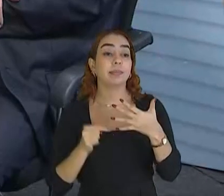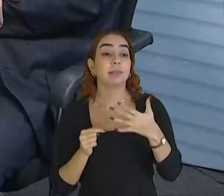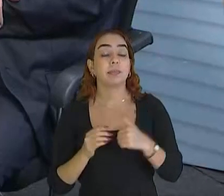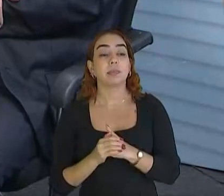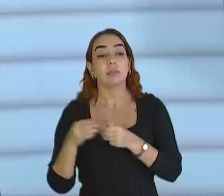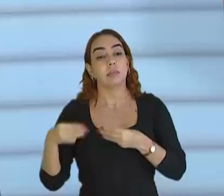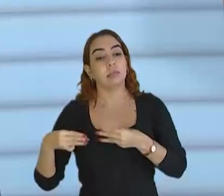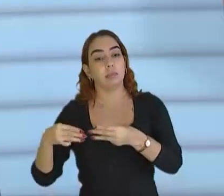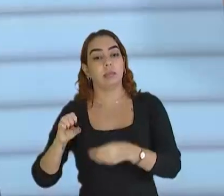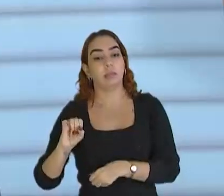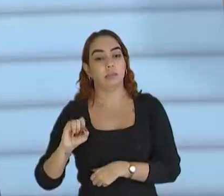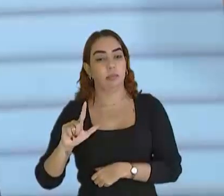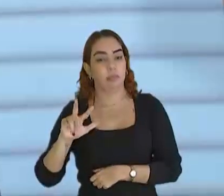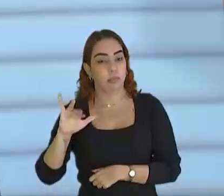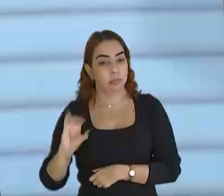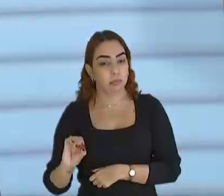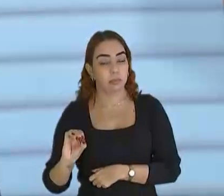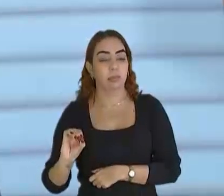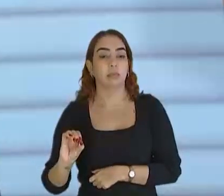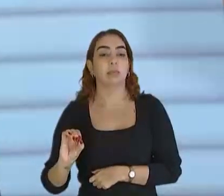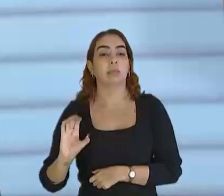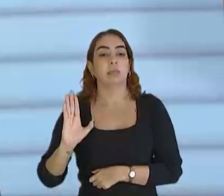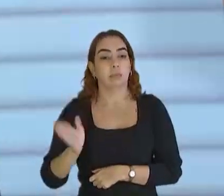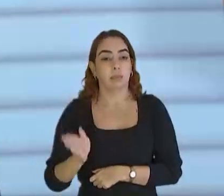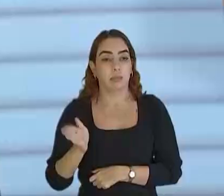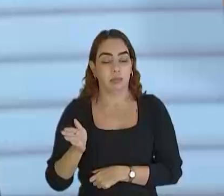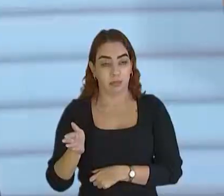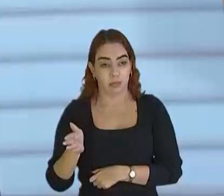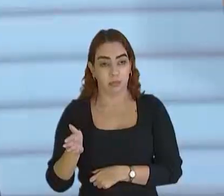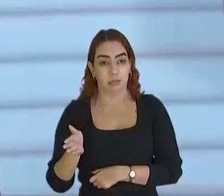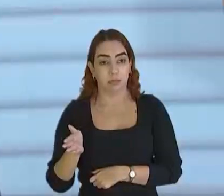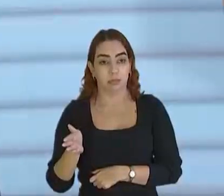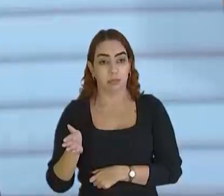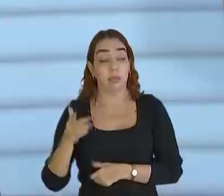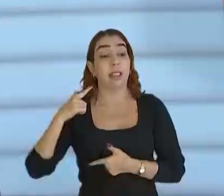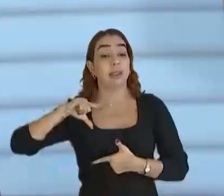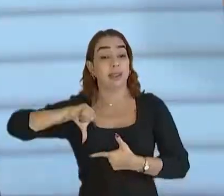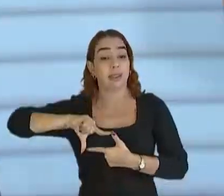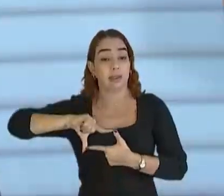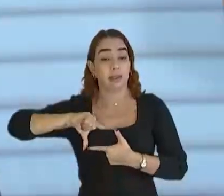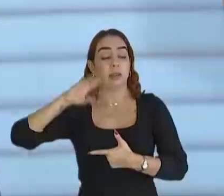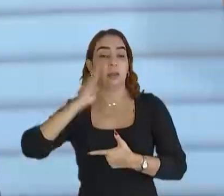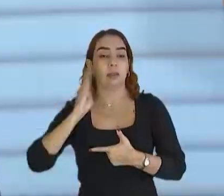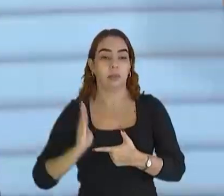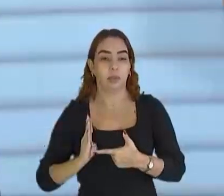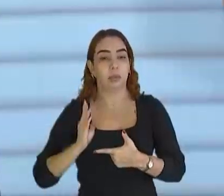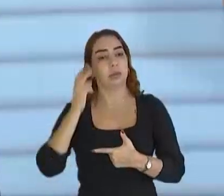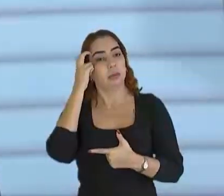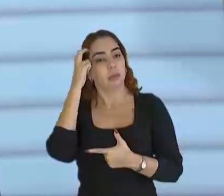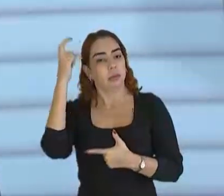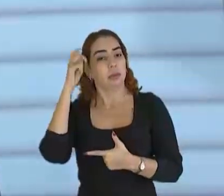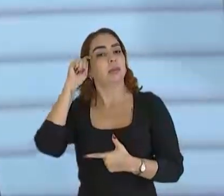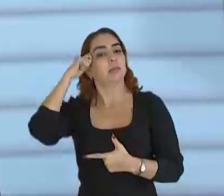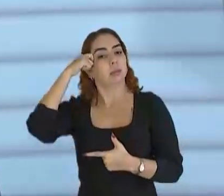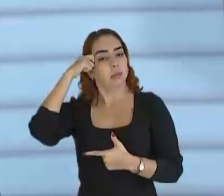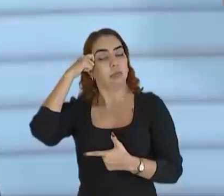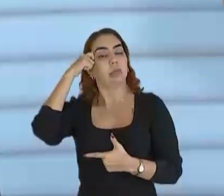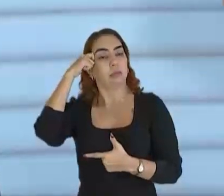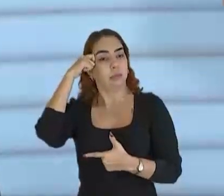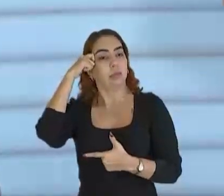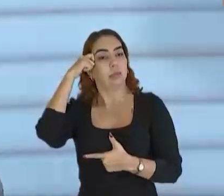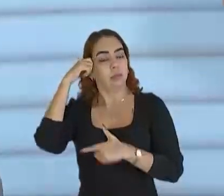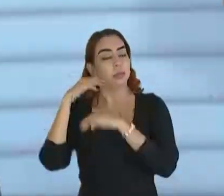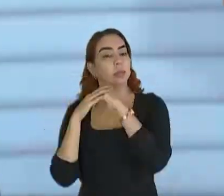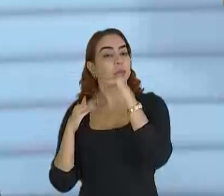de Almeida, né, ele se inscreve na grande tradição brasileira de grandes intelectuais negros, né,